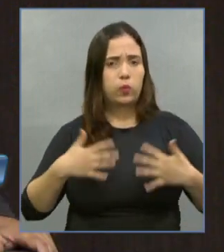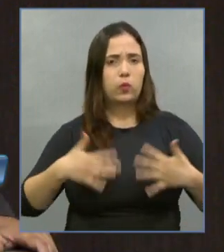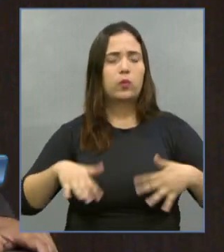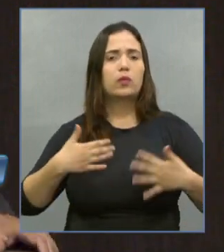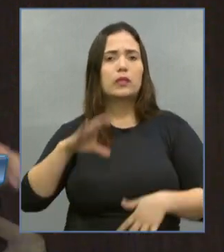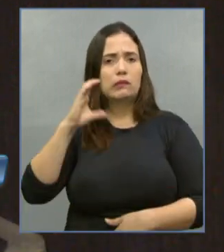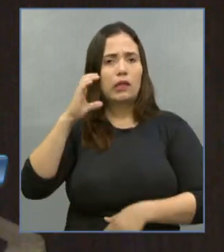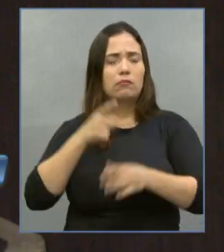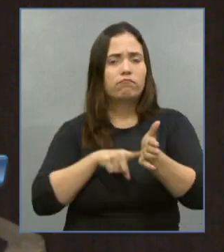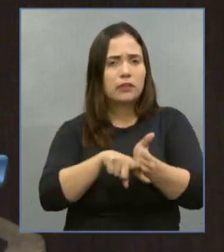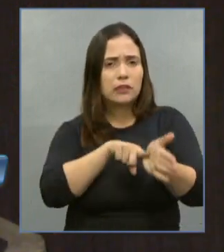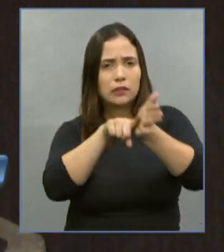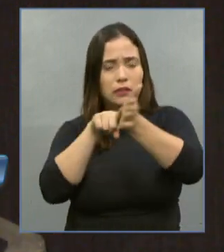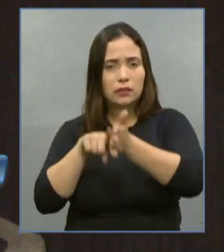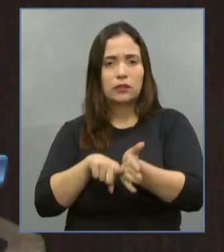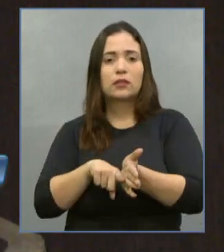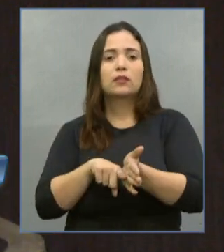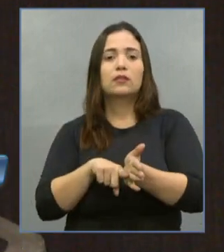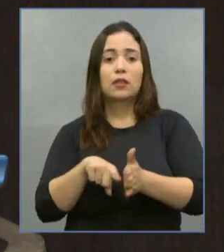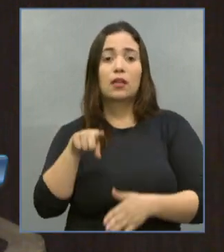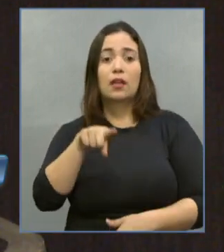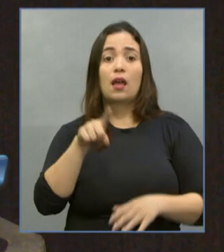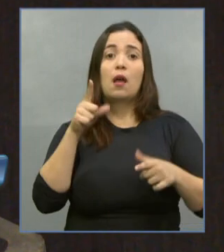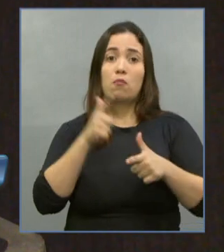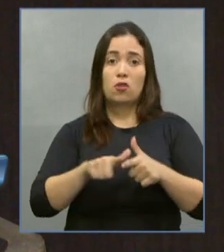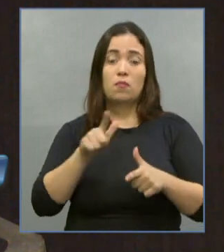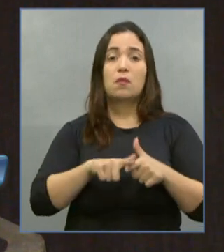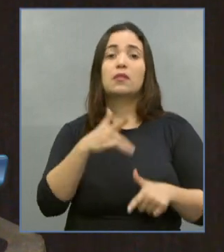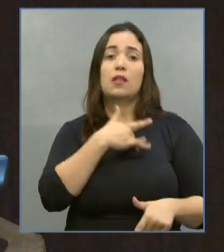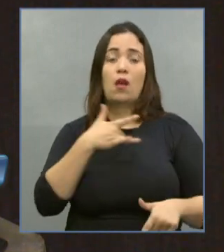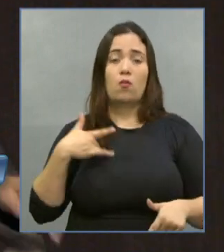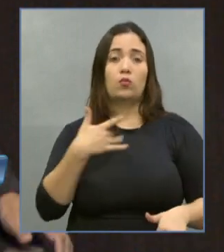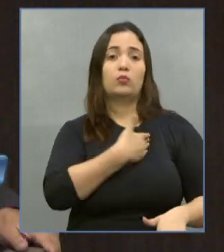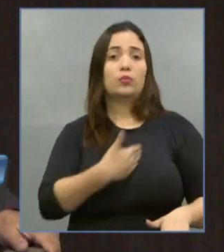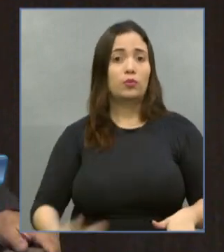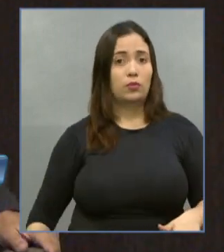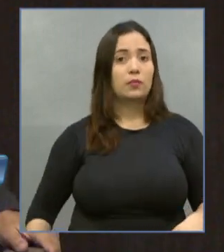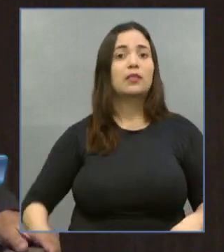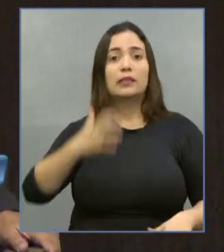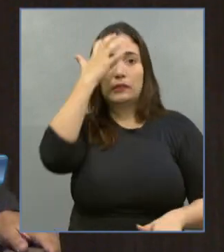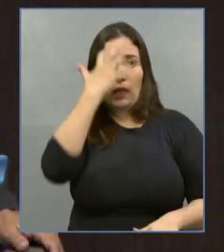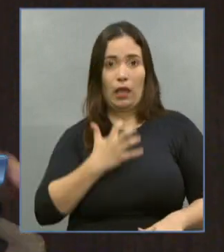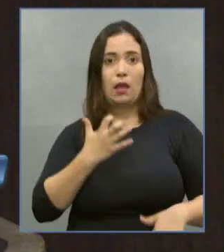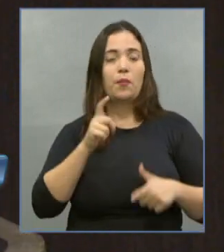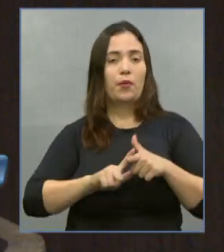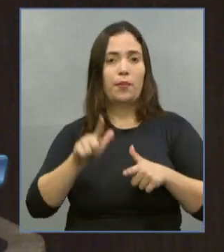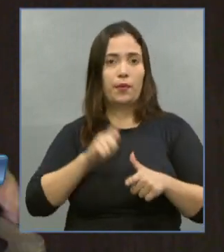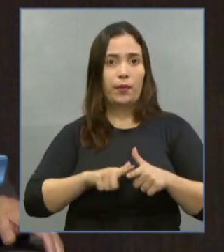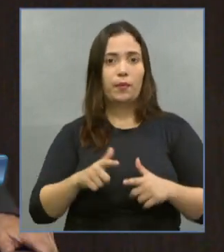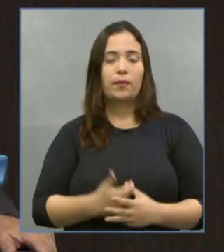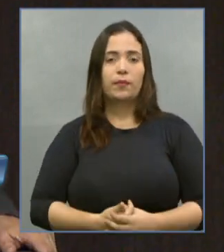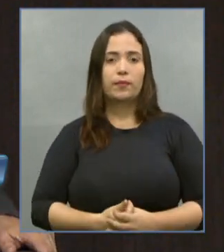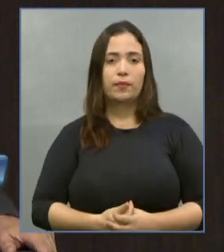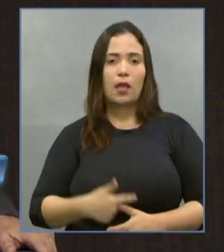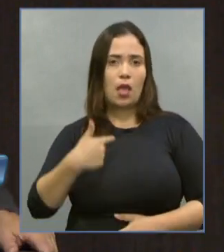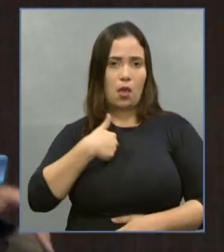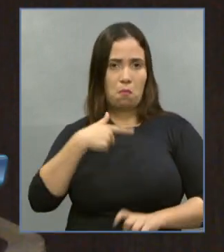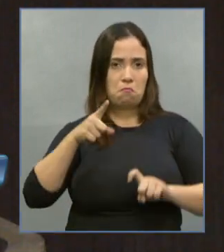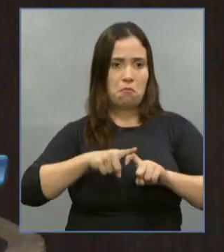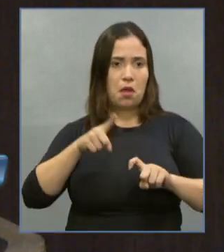essa questão, que é uma questão de saúde pública por demais séria. Não sou